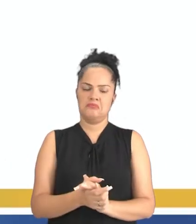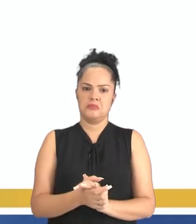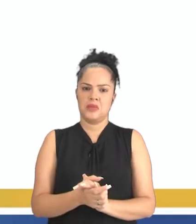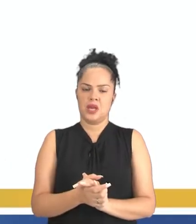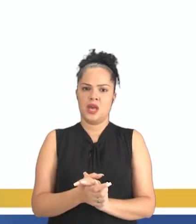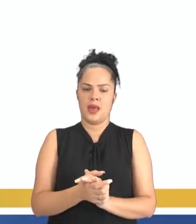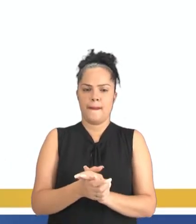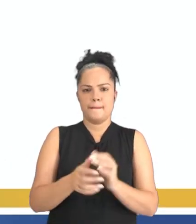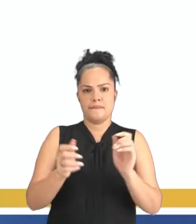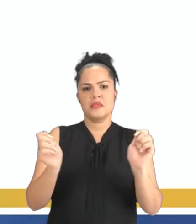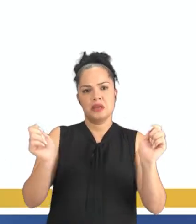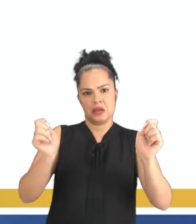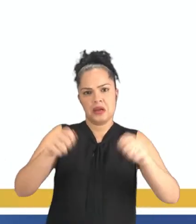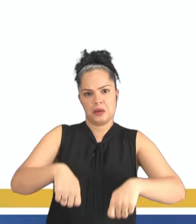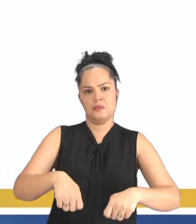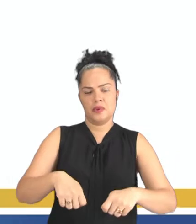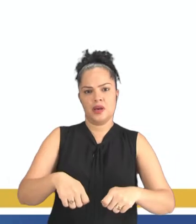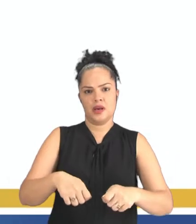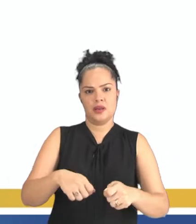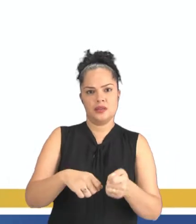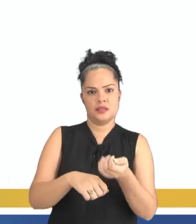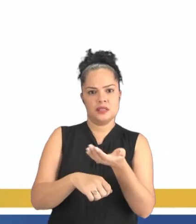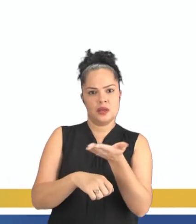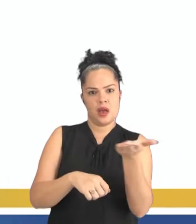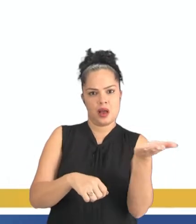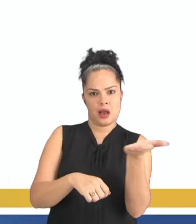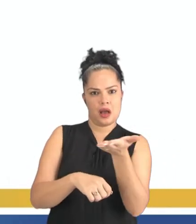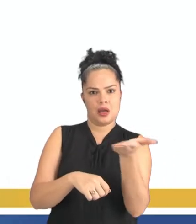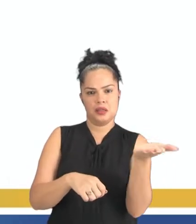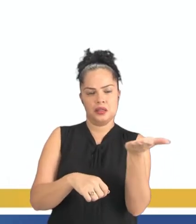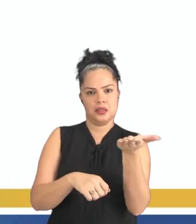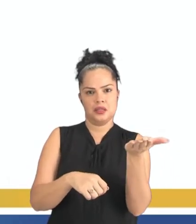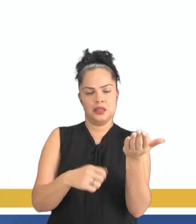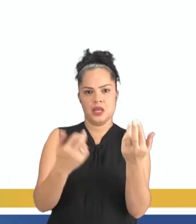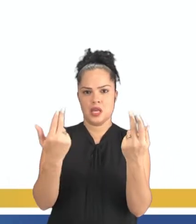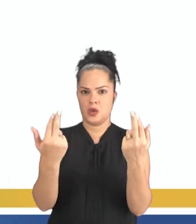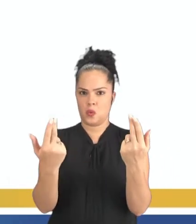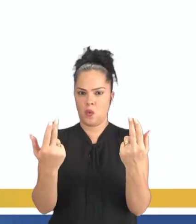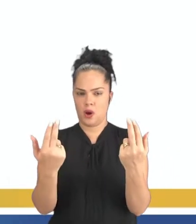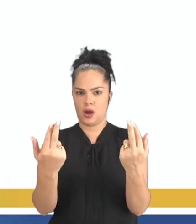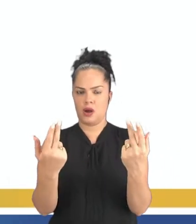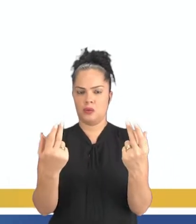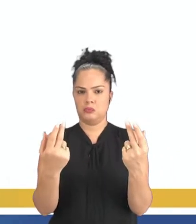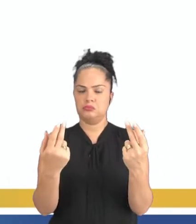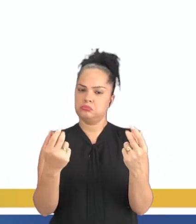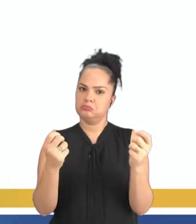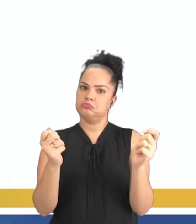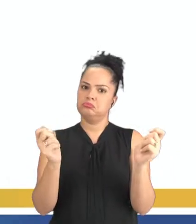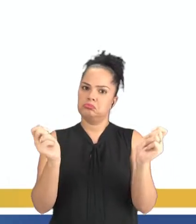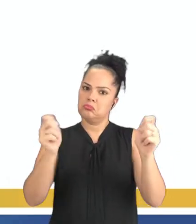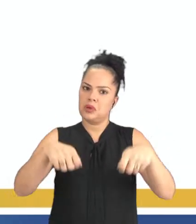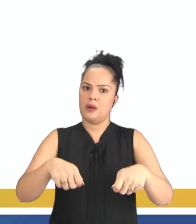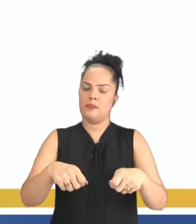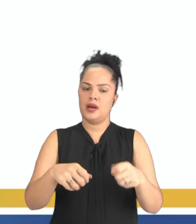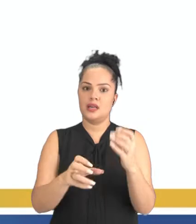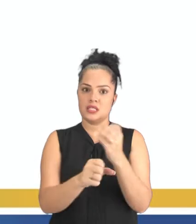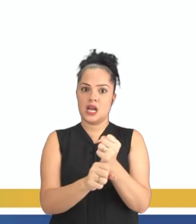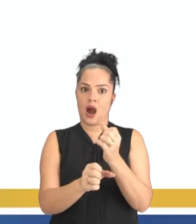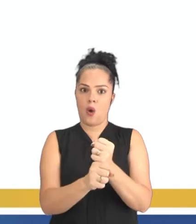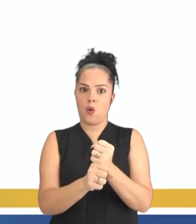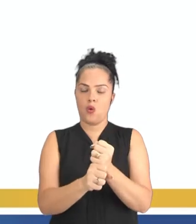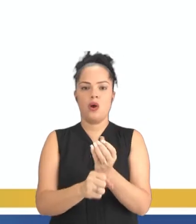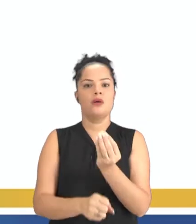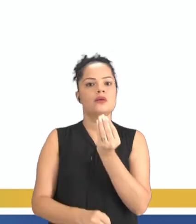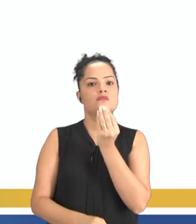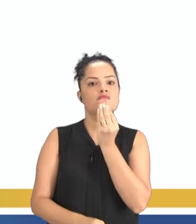ambos caírem com o mesmo lado para cima pode ser calculado através desse conteúdo, da probabilidade. O mesmo vale